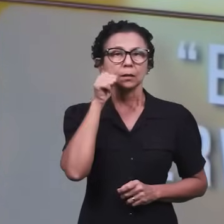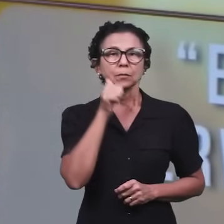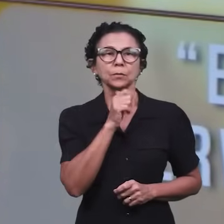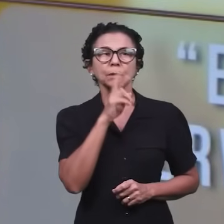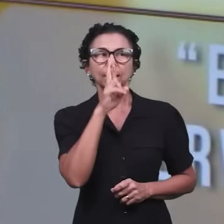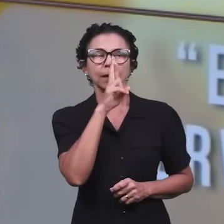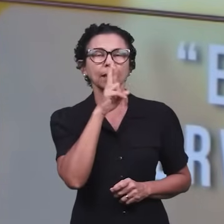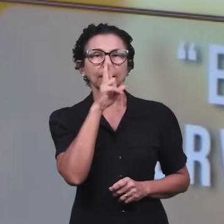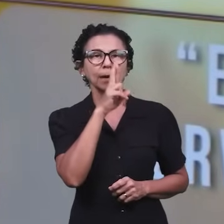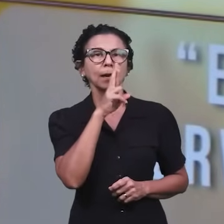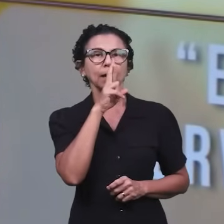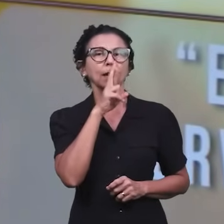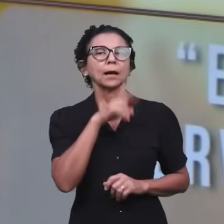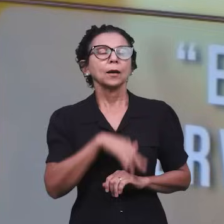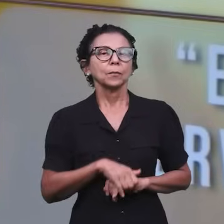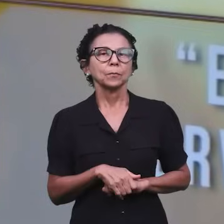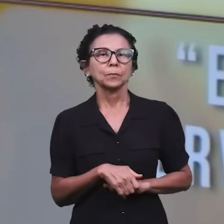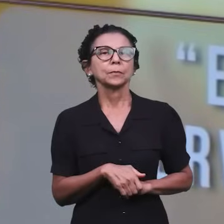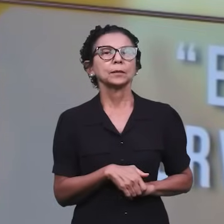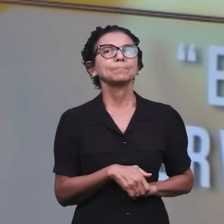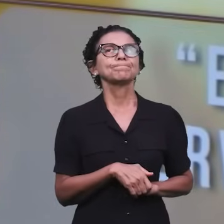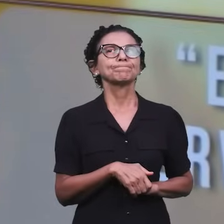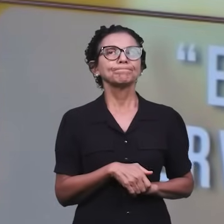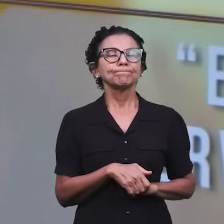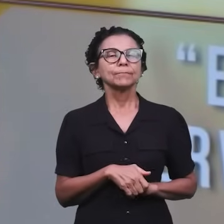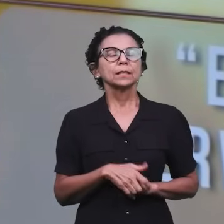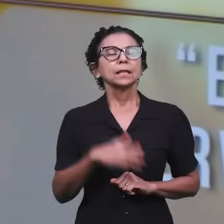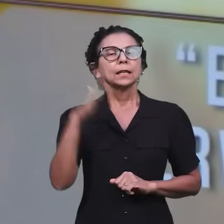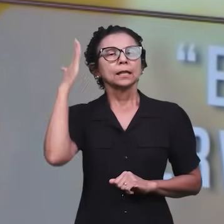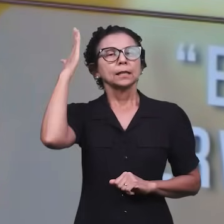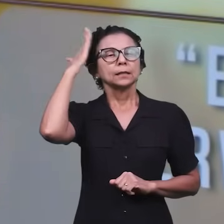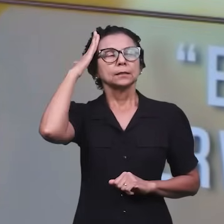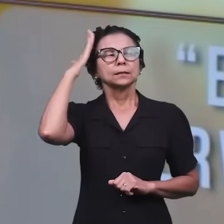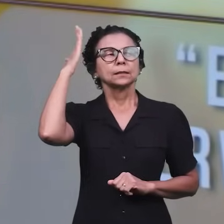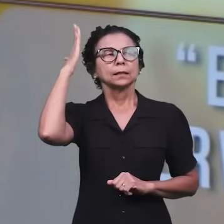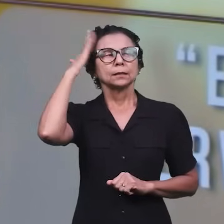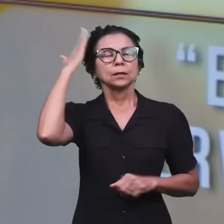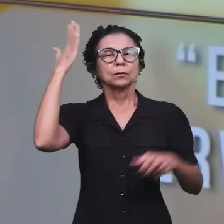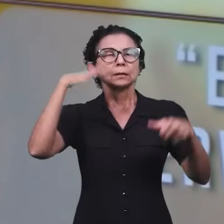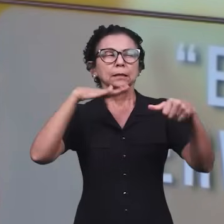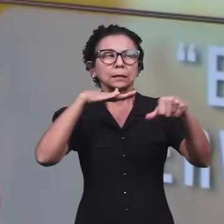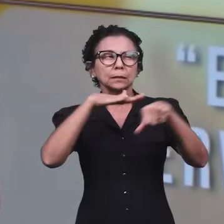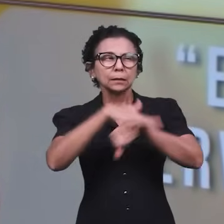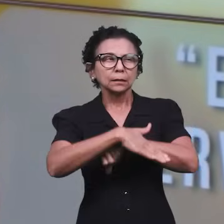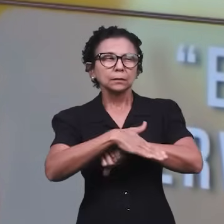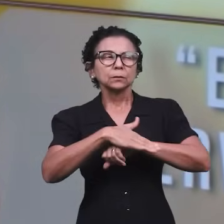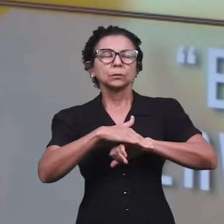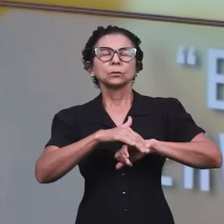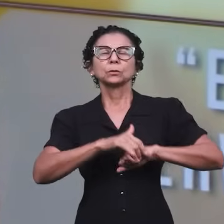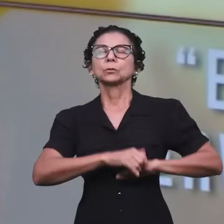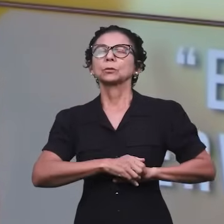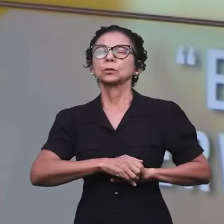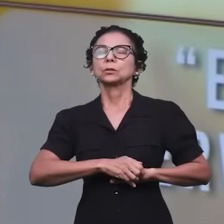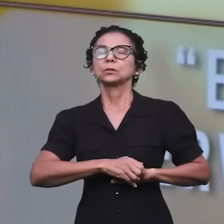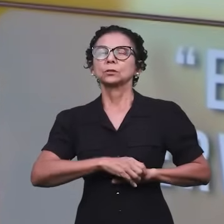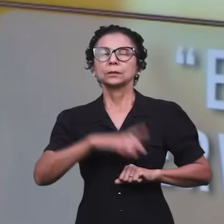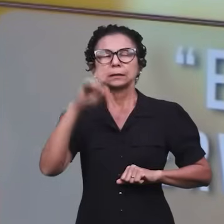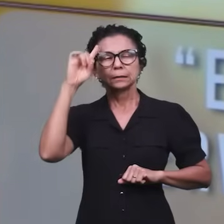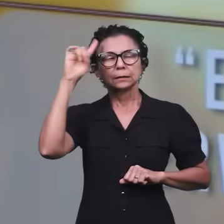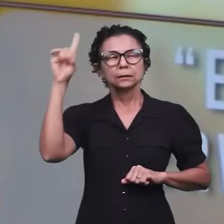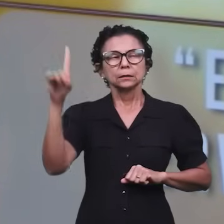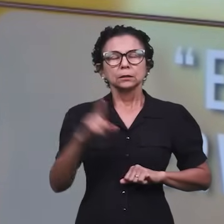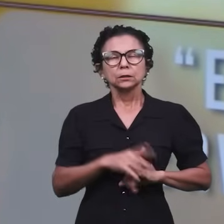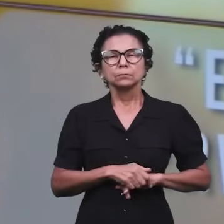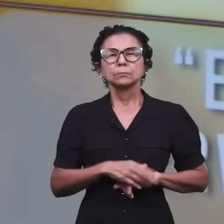que naquela mensagem, naquela noite, havia a oportunidade de salvação, de preservação da